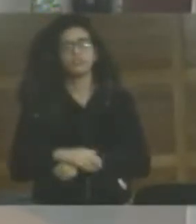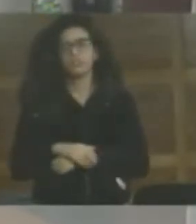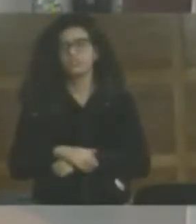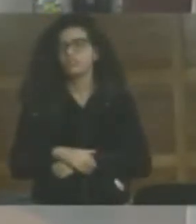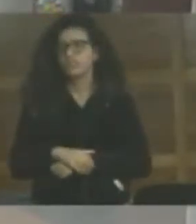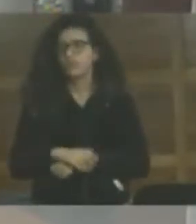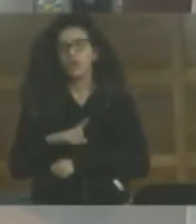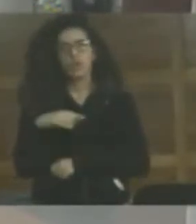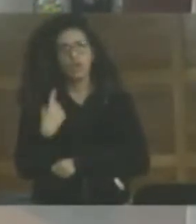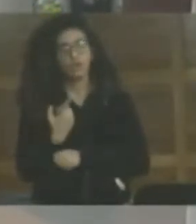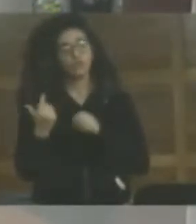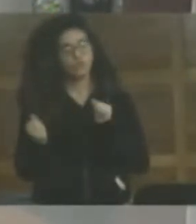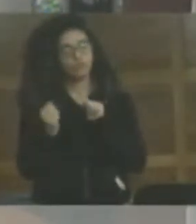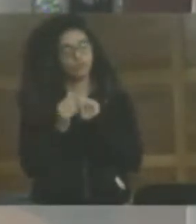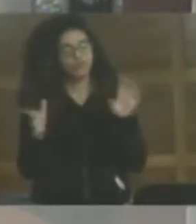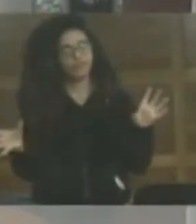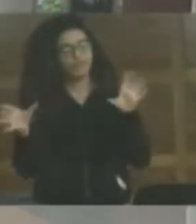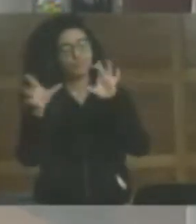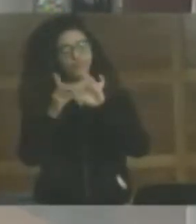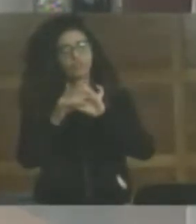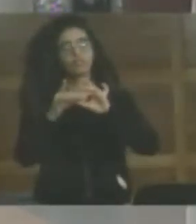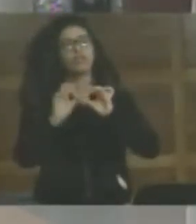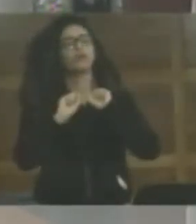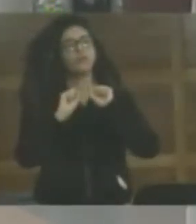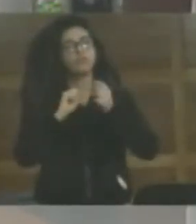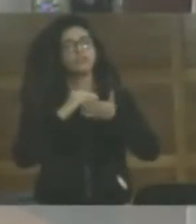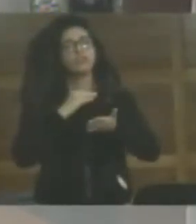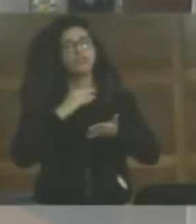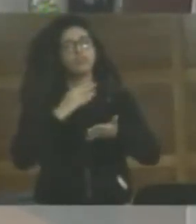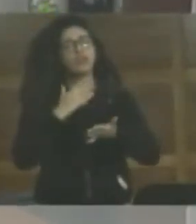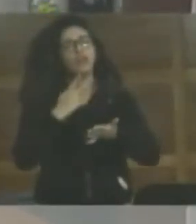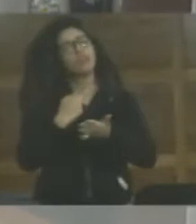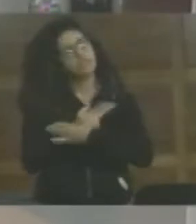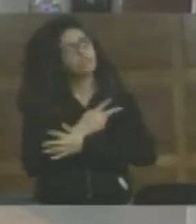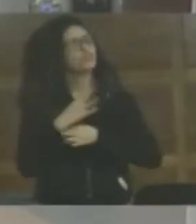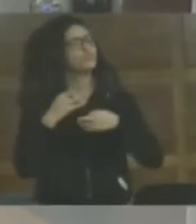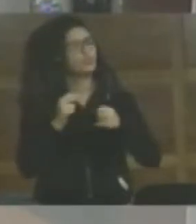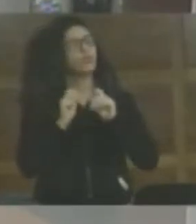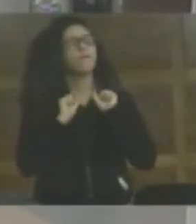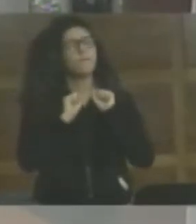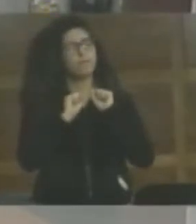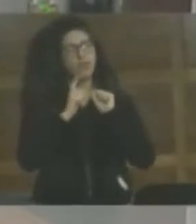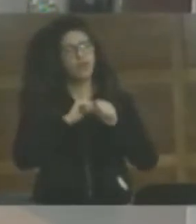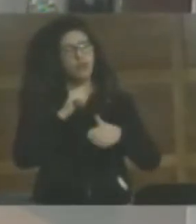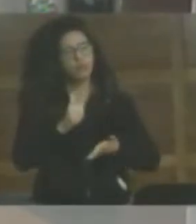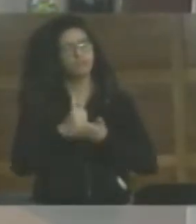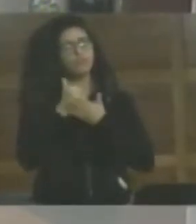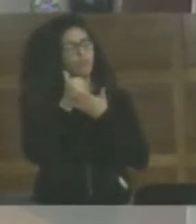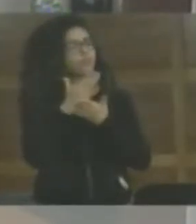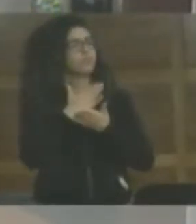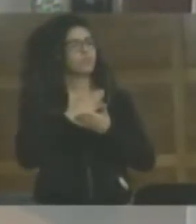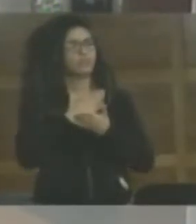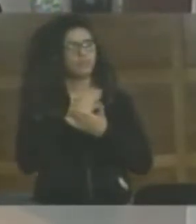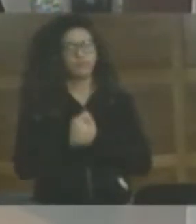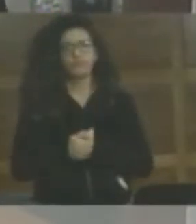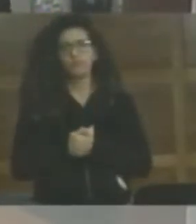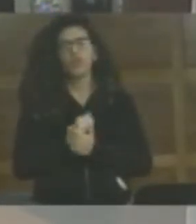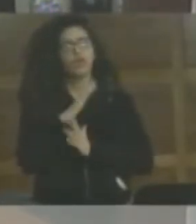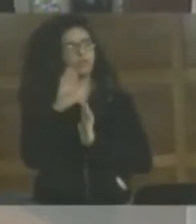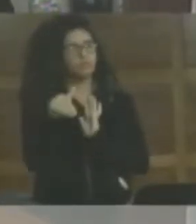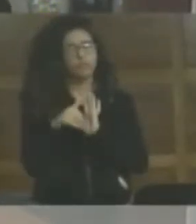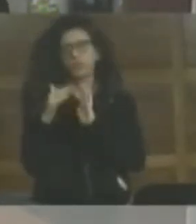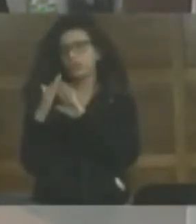gente juntos se unimos para que as coisas venham a funcionar. Pode contar comigo, tá do bom? Estou aí, não só aquela escola, como